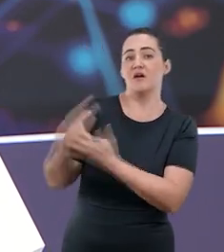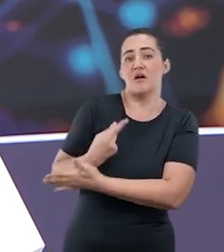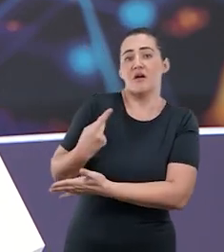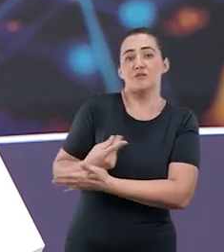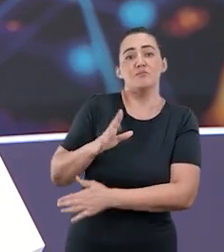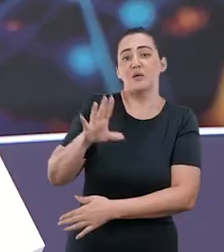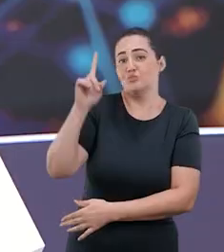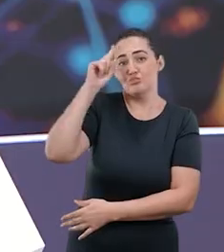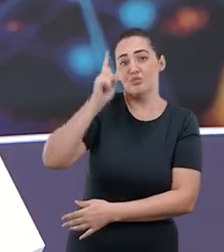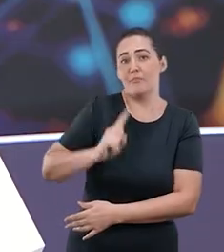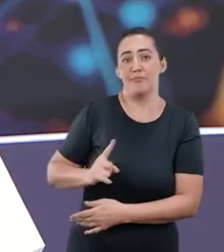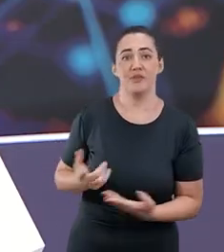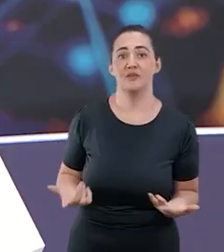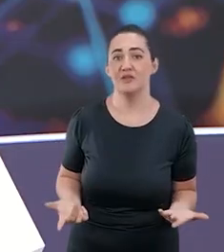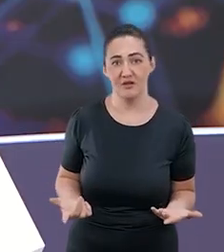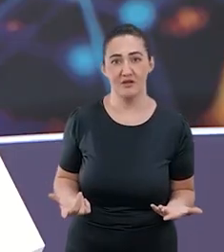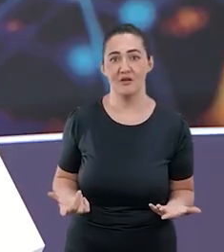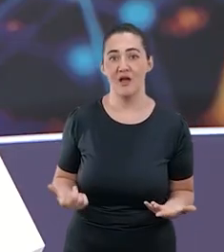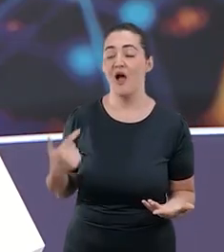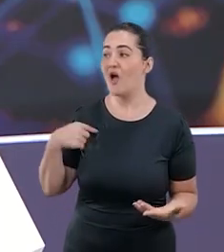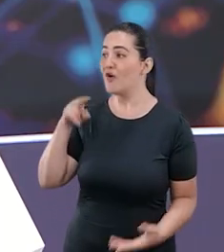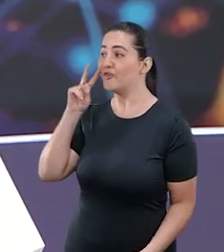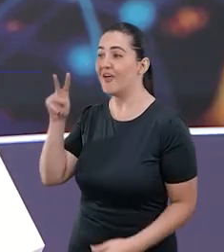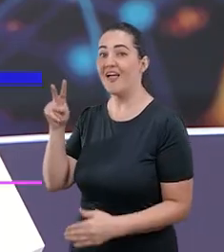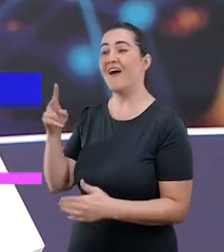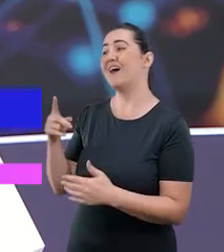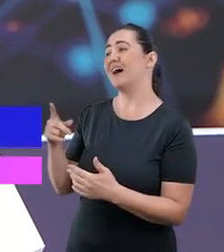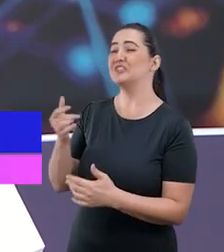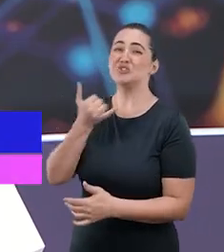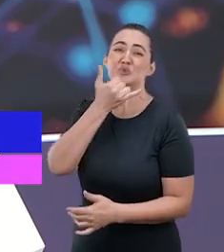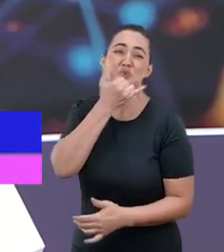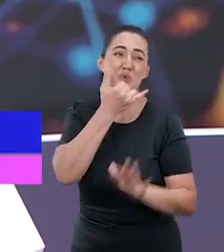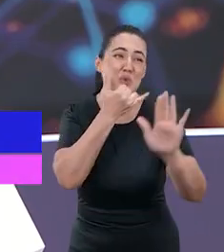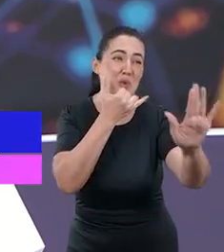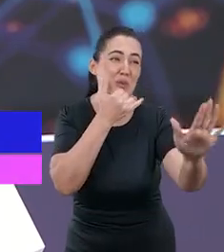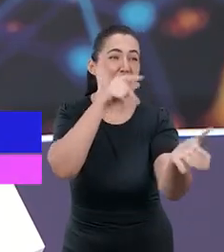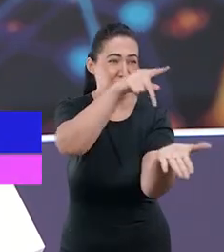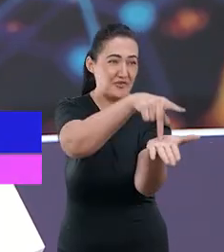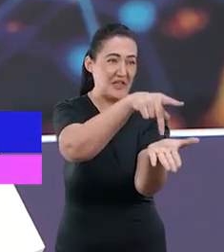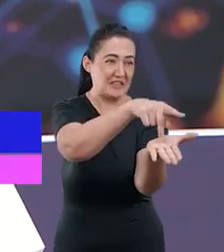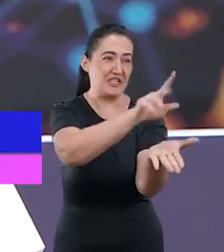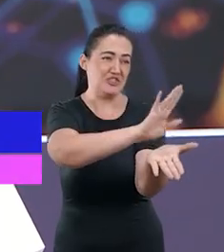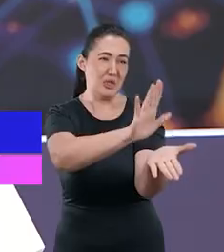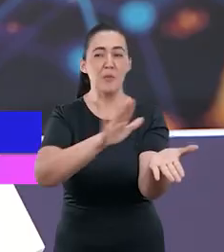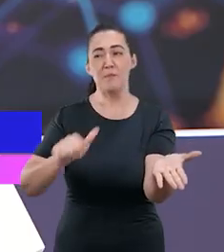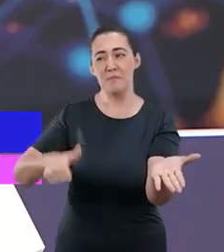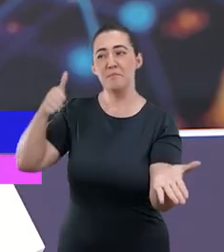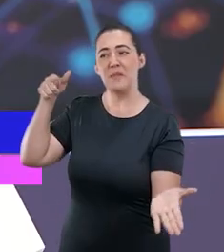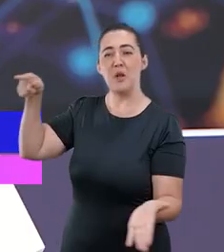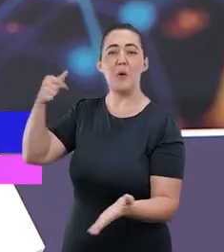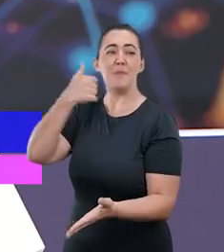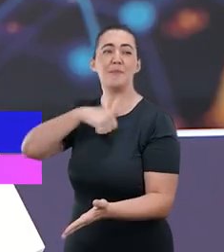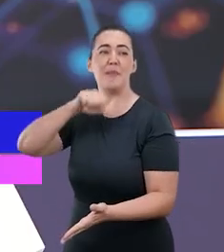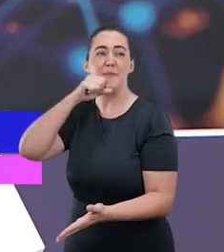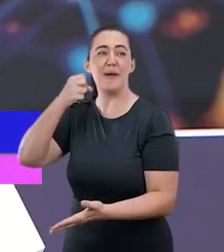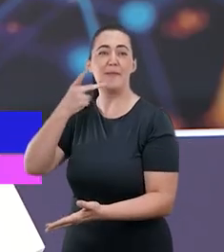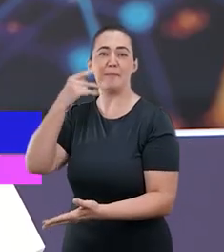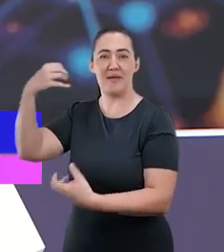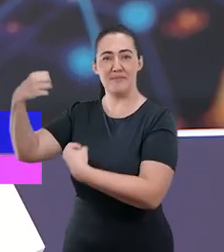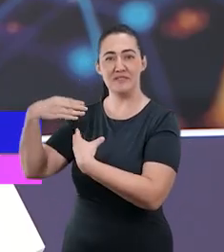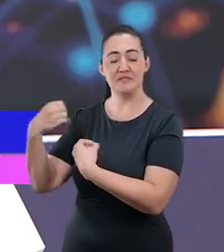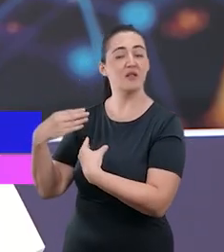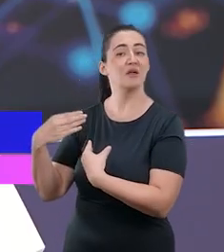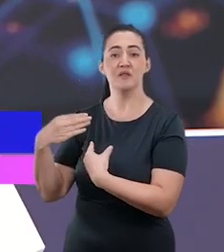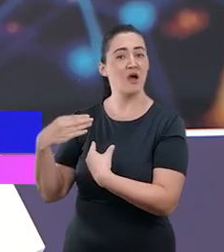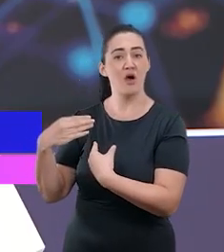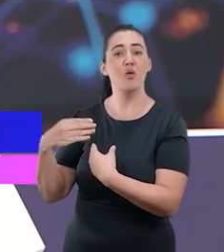Não tenha medo de viver de acordo com a vontade do Senhor. Porque Ele vai te honrar, Ele vai te abençoar, Ele vai te ajudar. E você